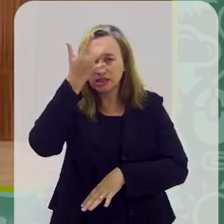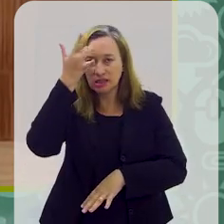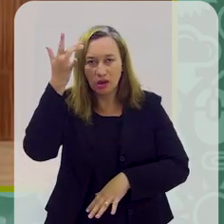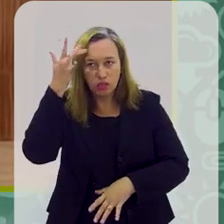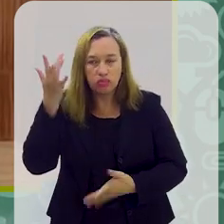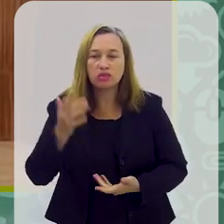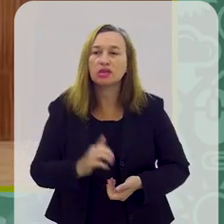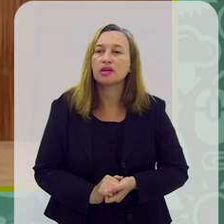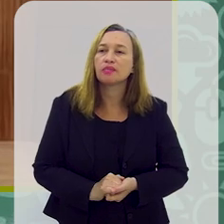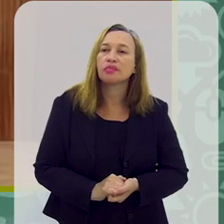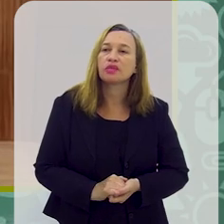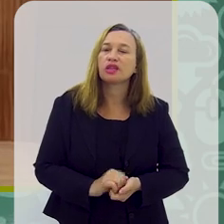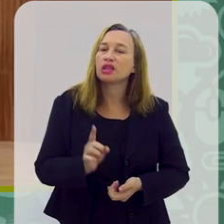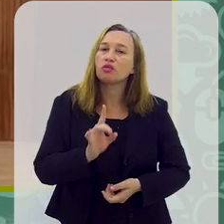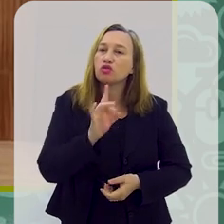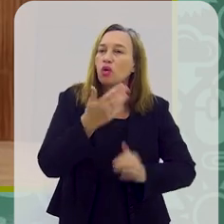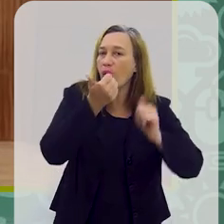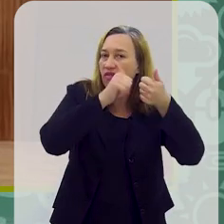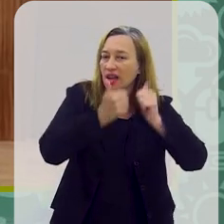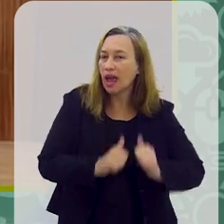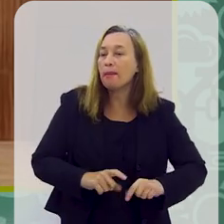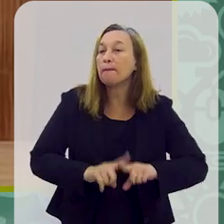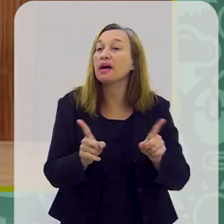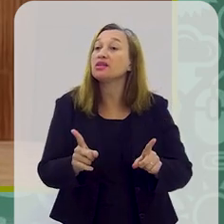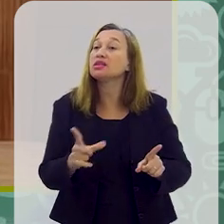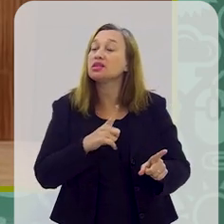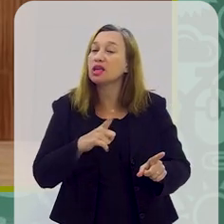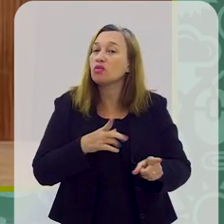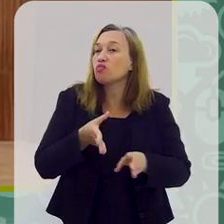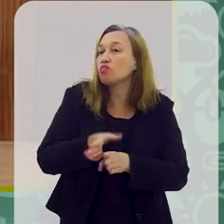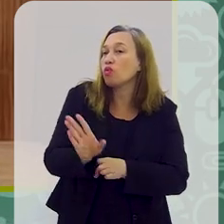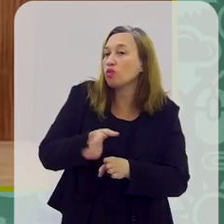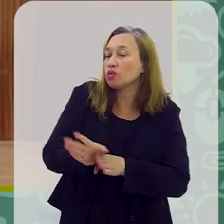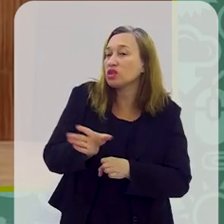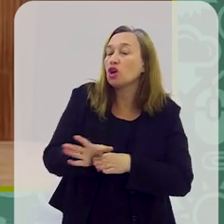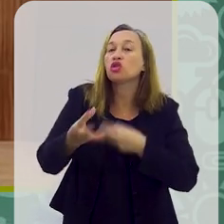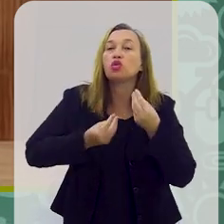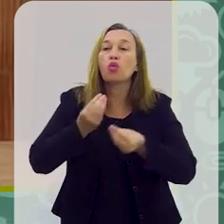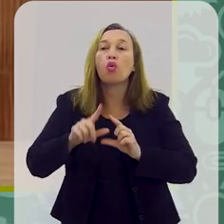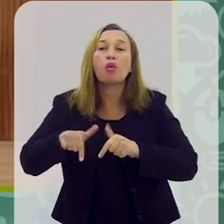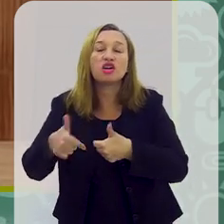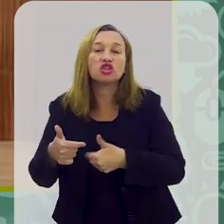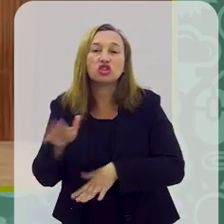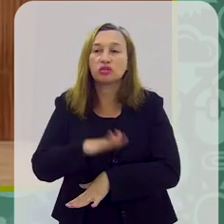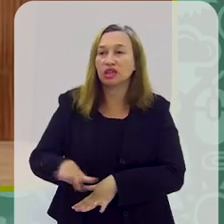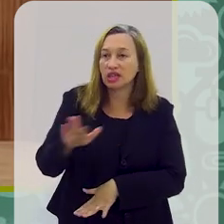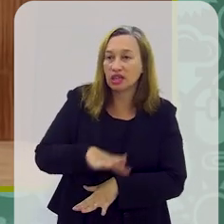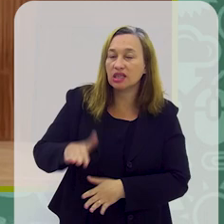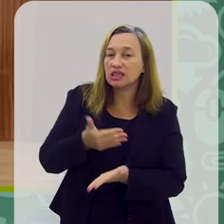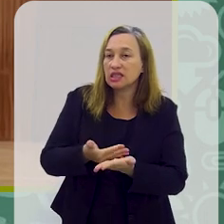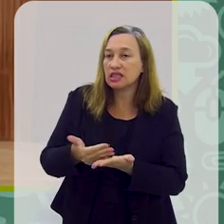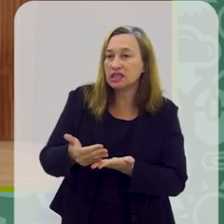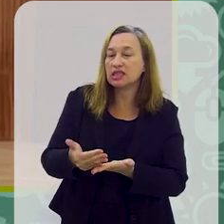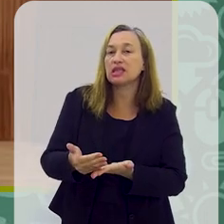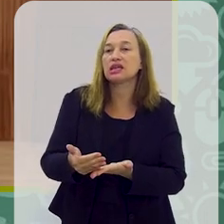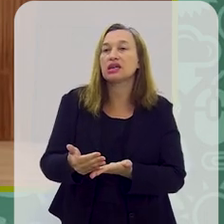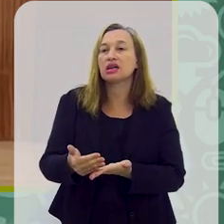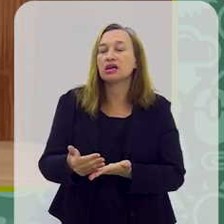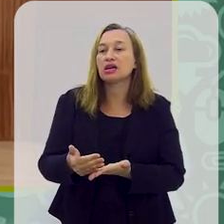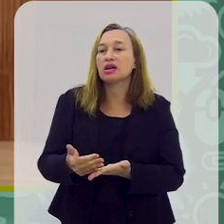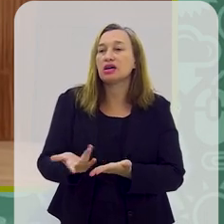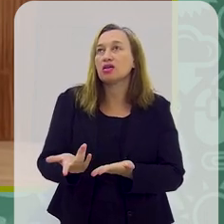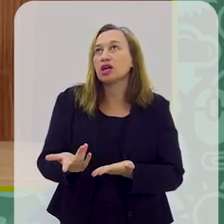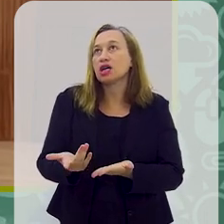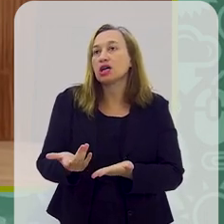da saúde mental, para não só avaliar, mas também ter uma orientação de como proceder quando a criança começa a